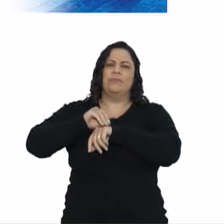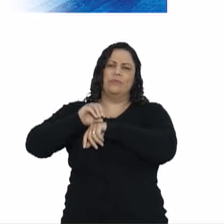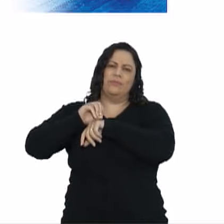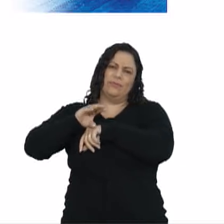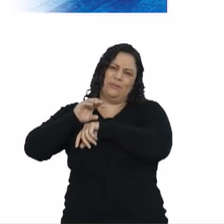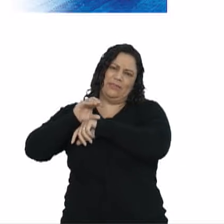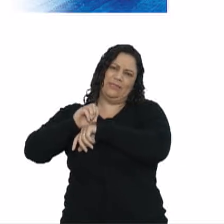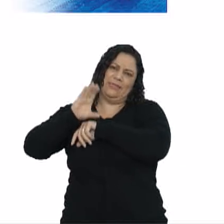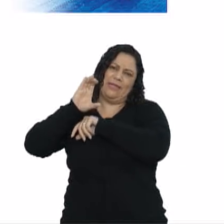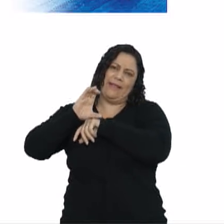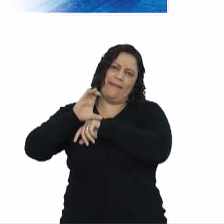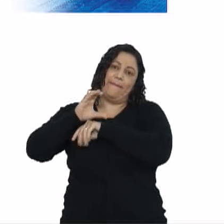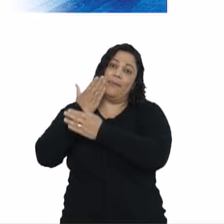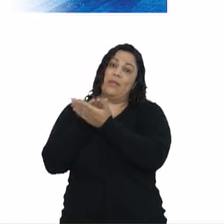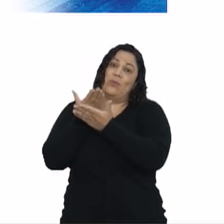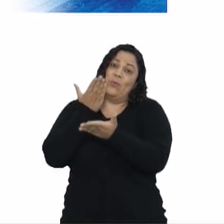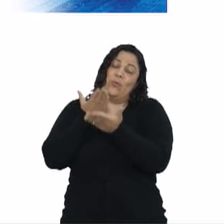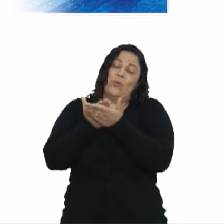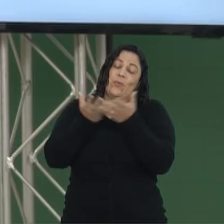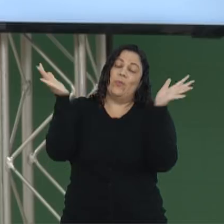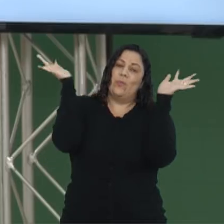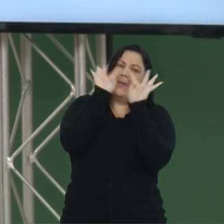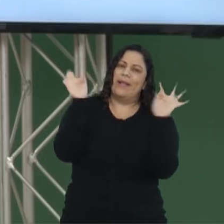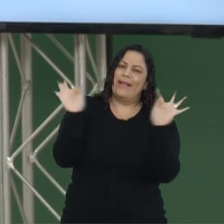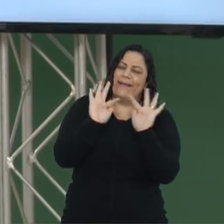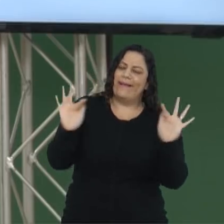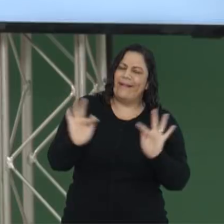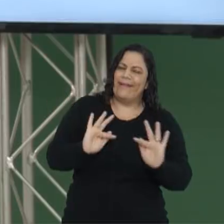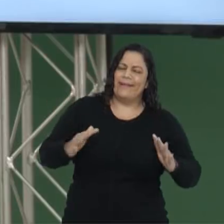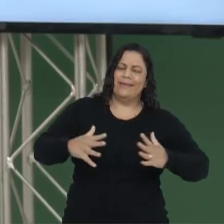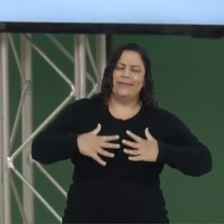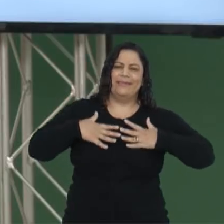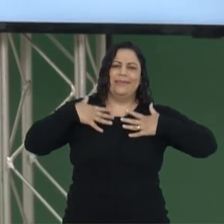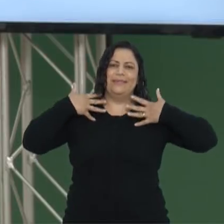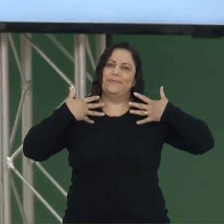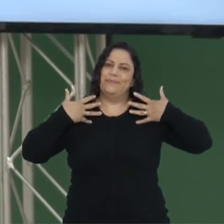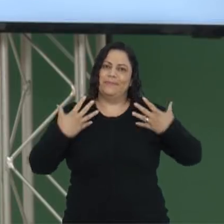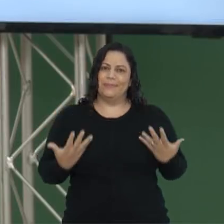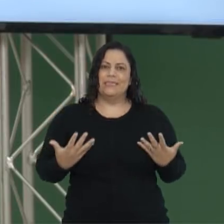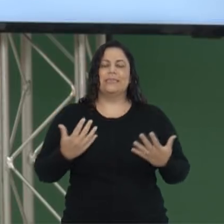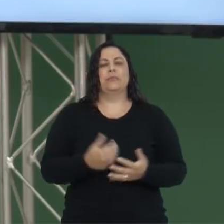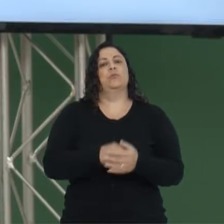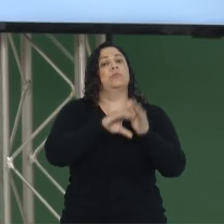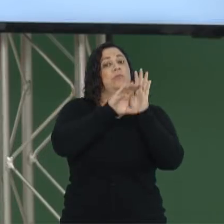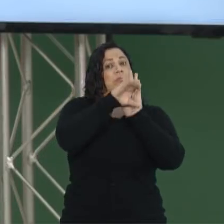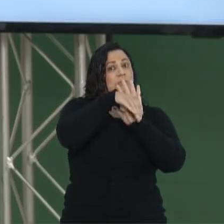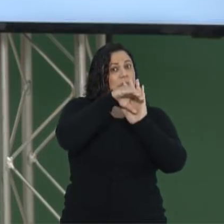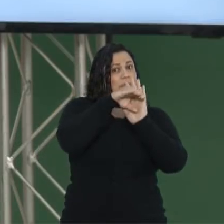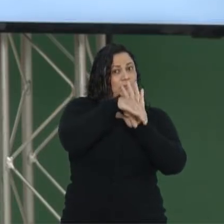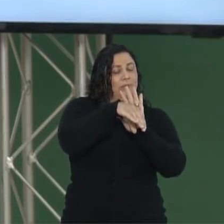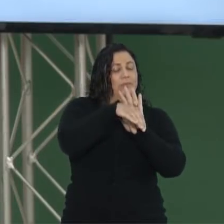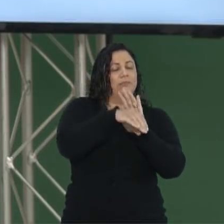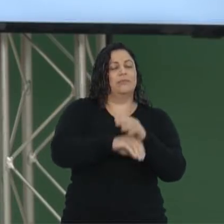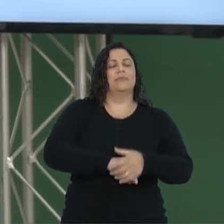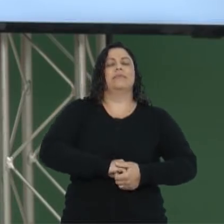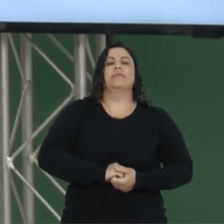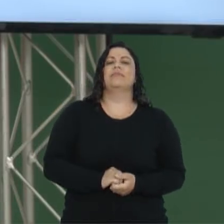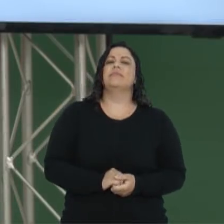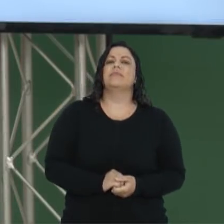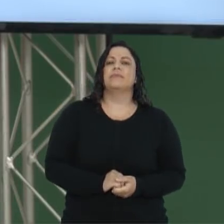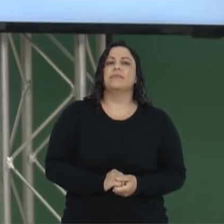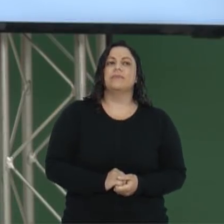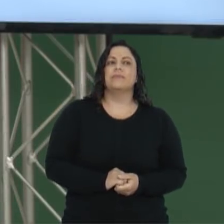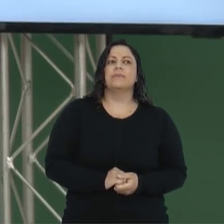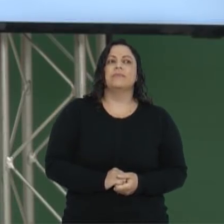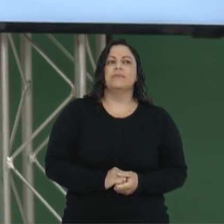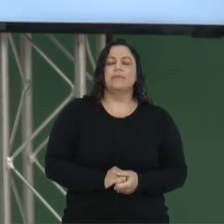proporcionada pelo prazer. Veja o que ele está trazendo para nós, aí é o conceito de ócio criativo, tá certo? Continuando,